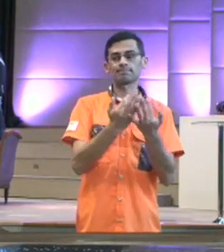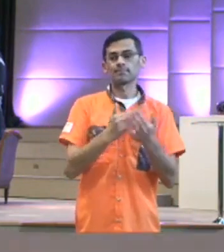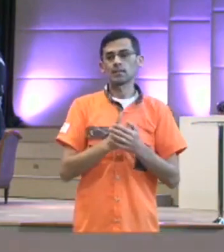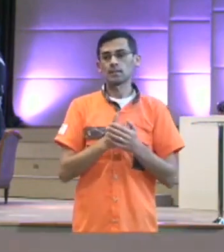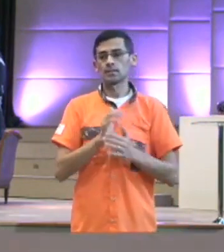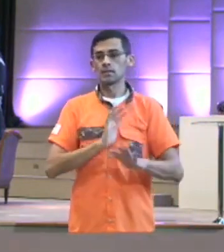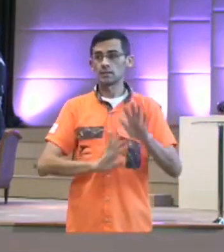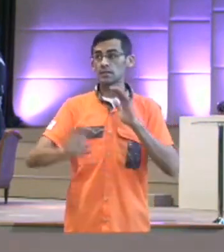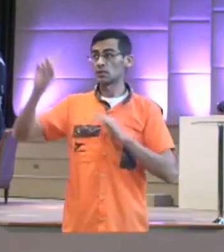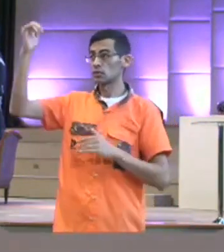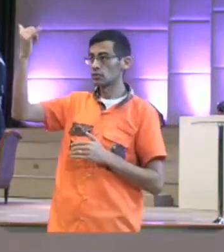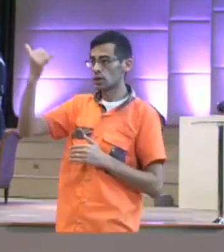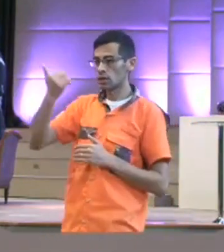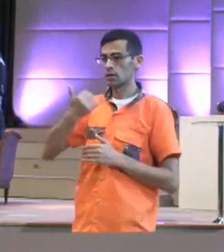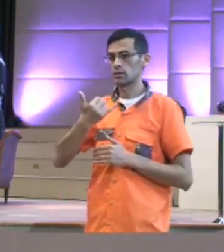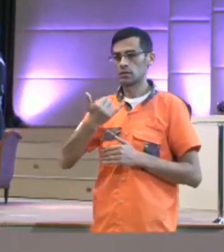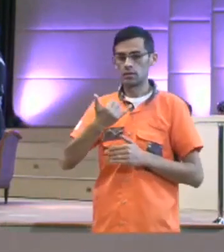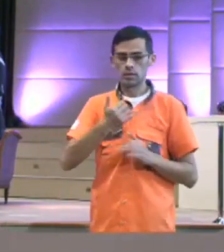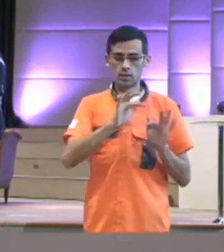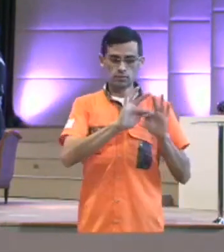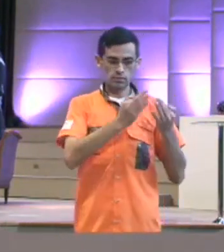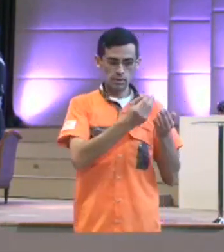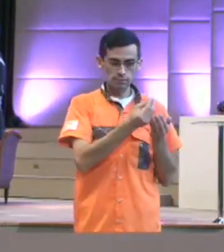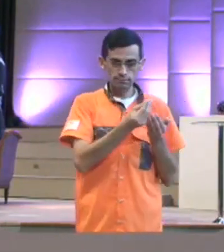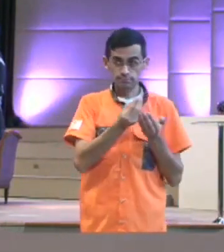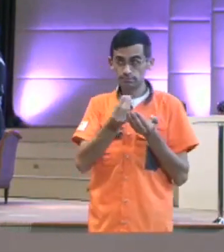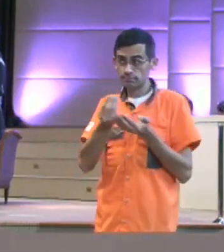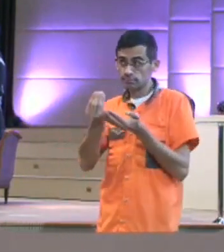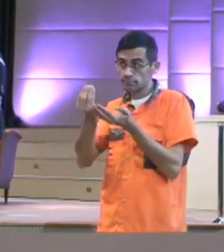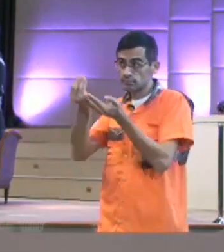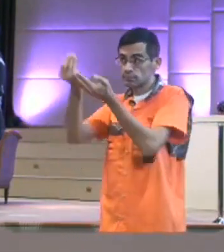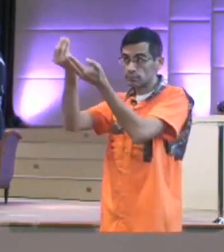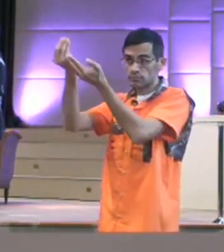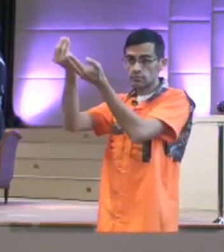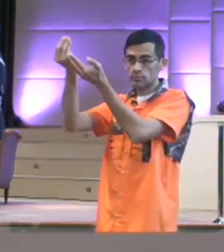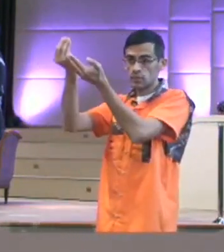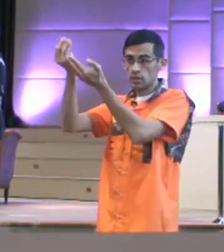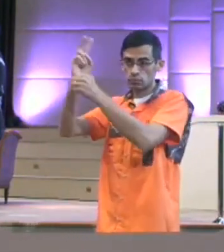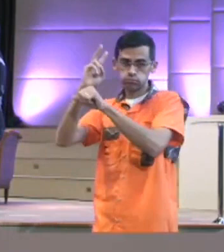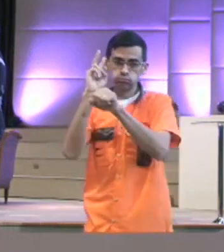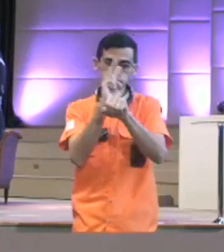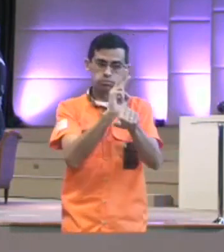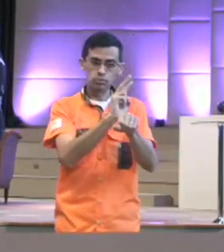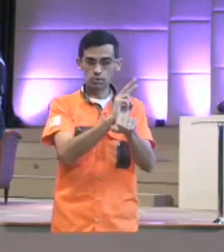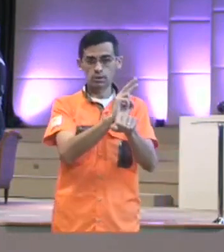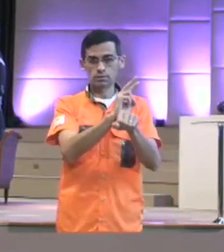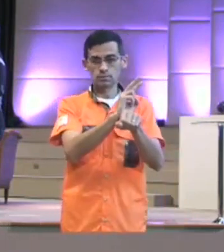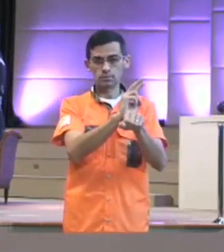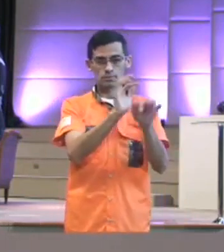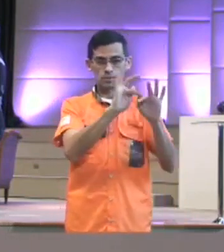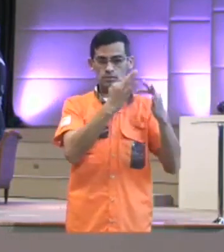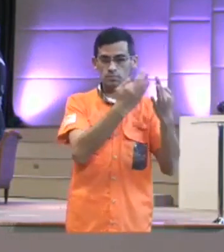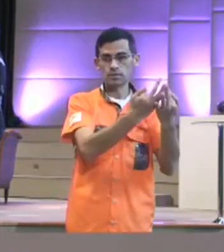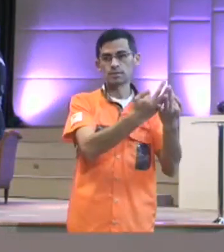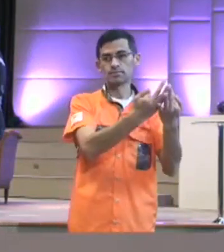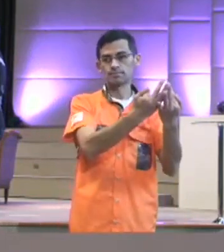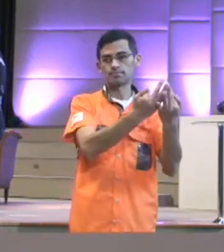E aí o Senhor vai dizer: entrega as pessoas que você ama e coloca na minha mão, eu vou cuidar delas para você.